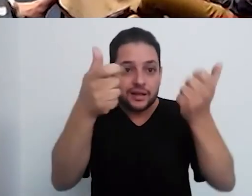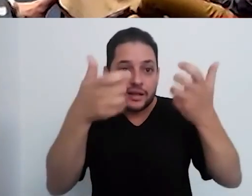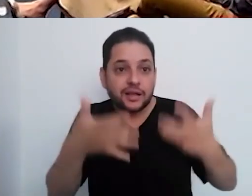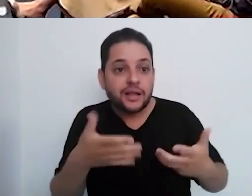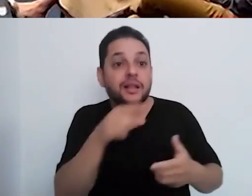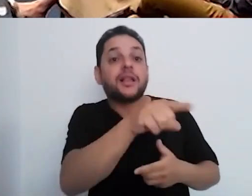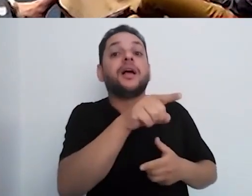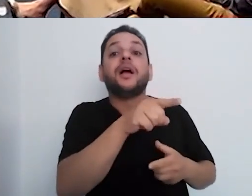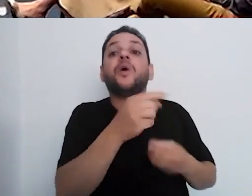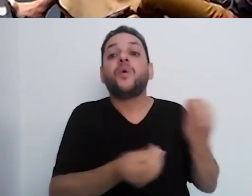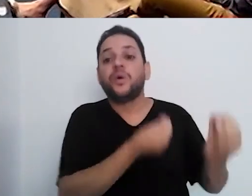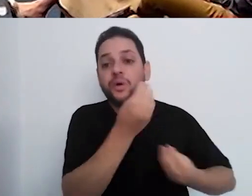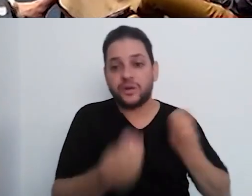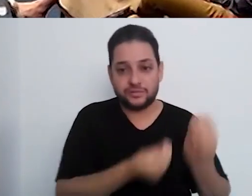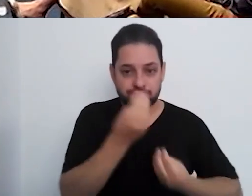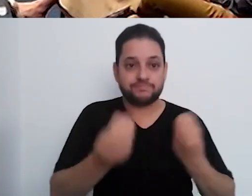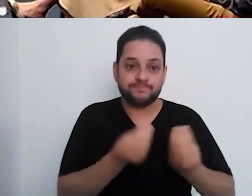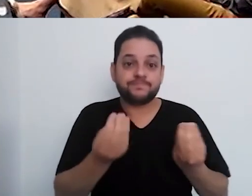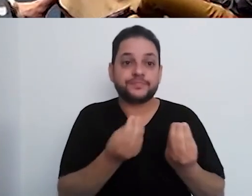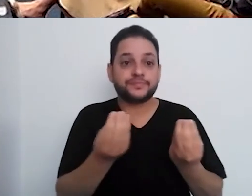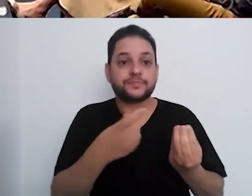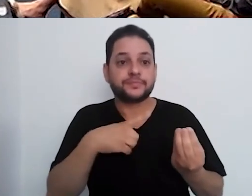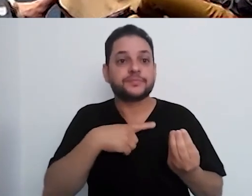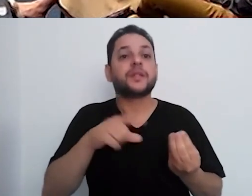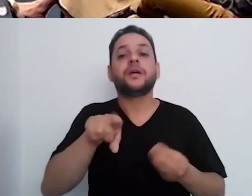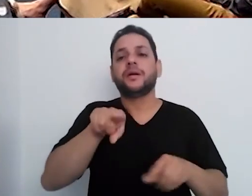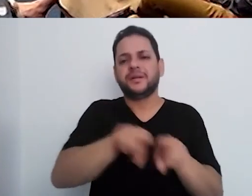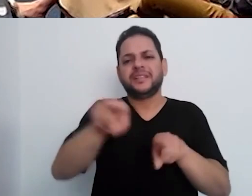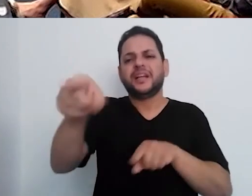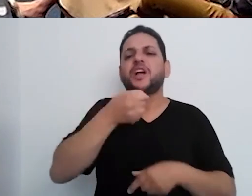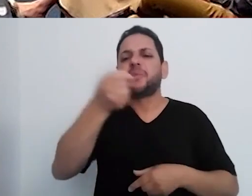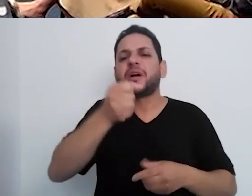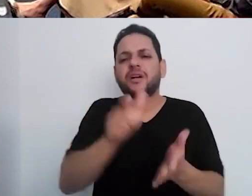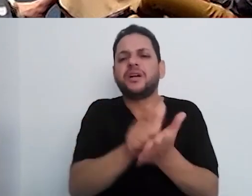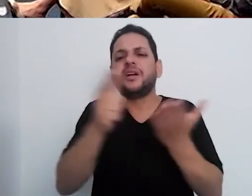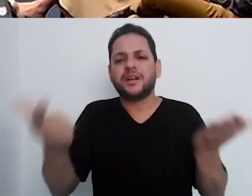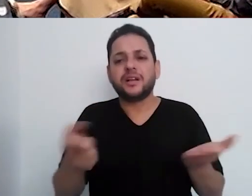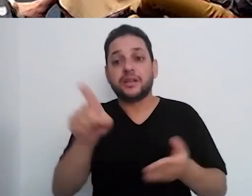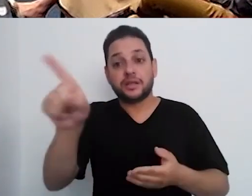funcionam e os repórteres, jornalistas também terem a